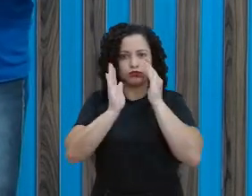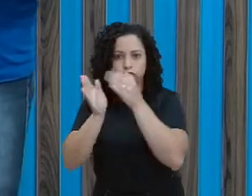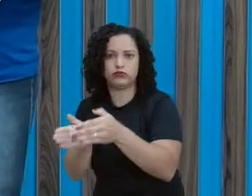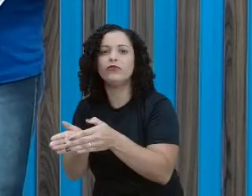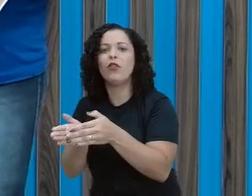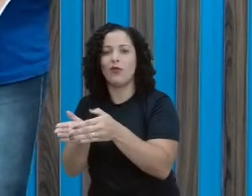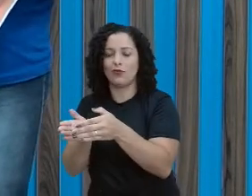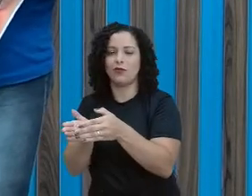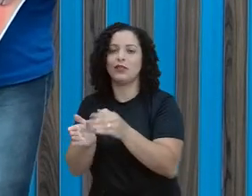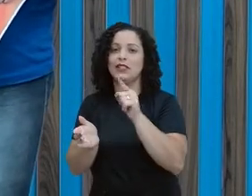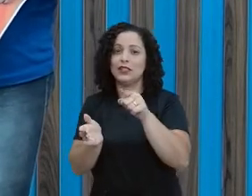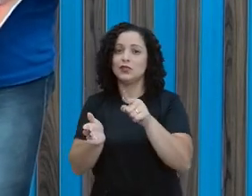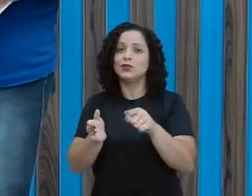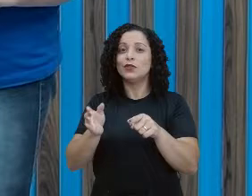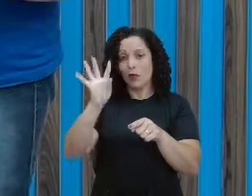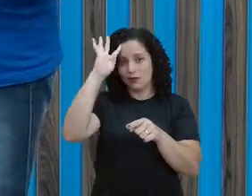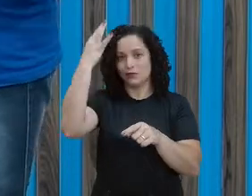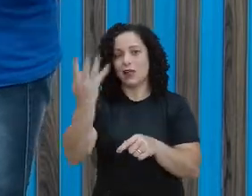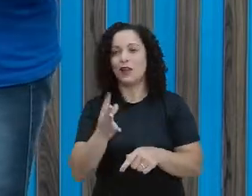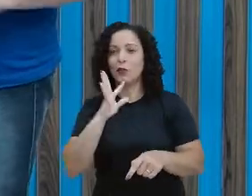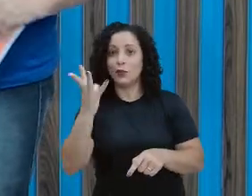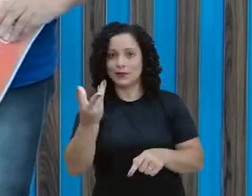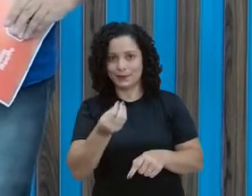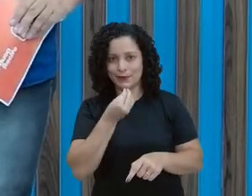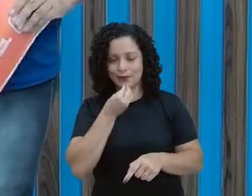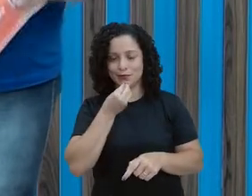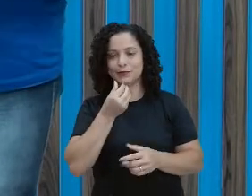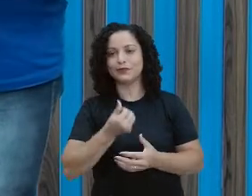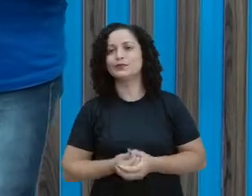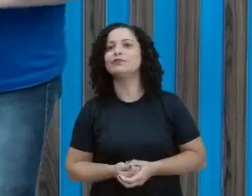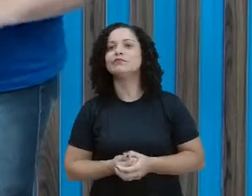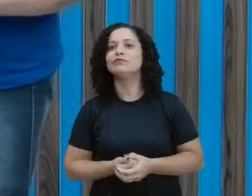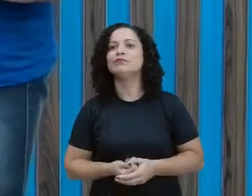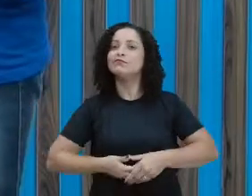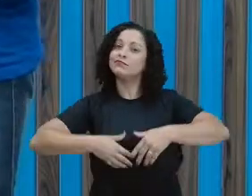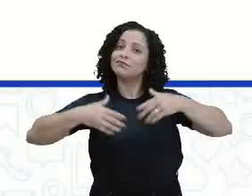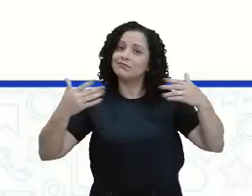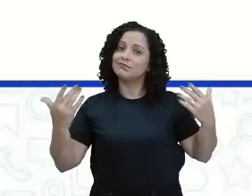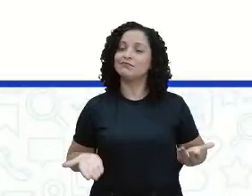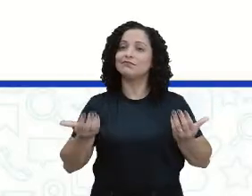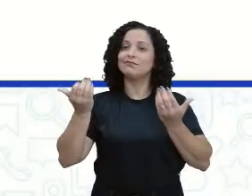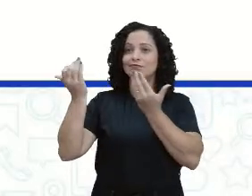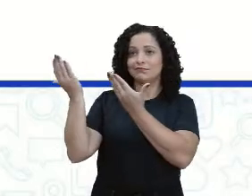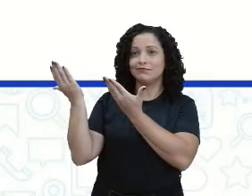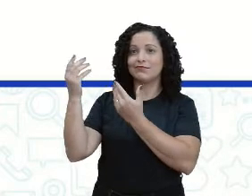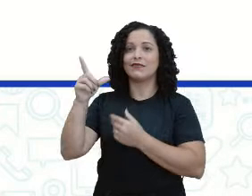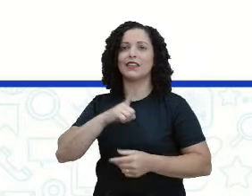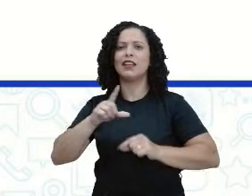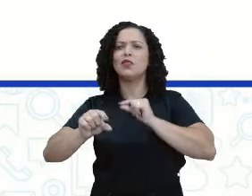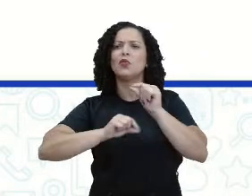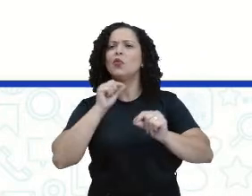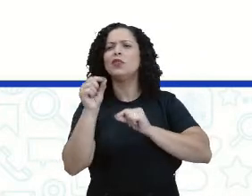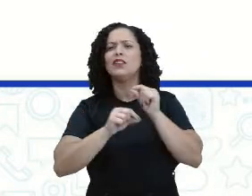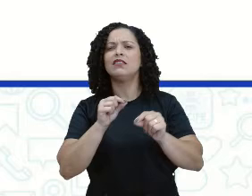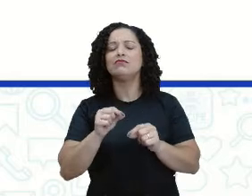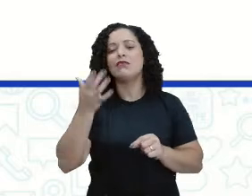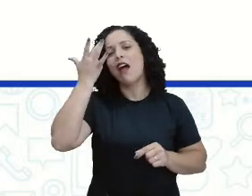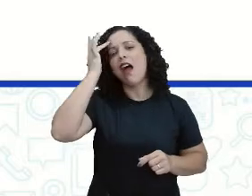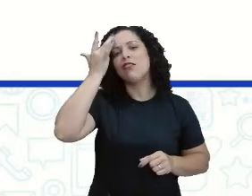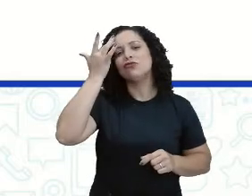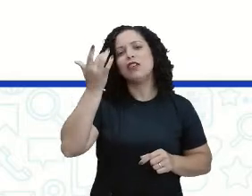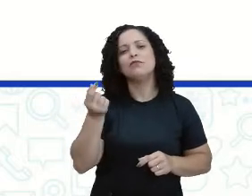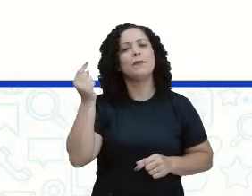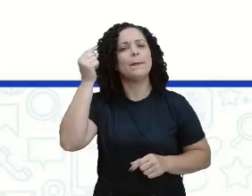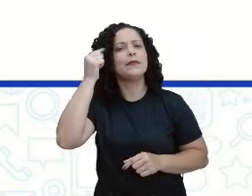Isso vai formar o conhecimento científico. O que é que nós temos mais? E aí, um diálogozinho aí, não é? O que você acha?